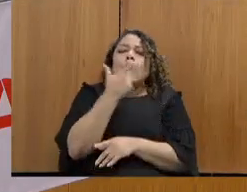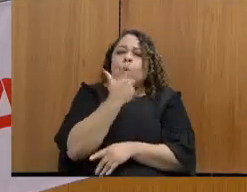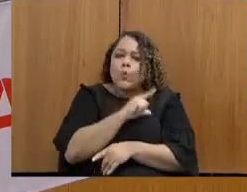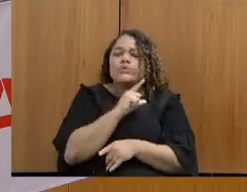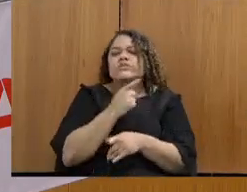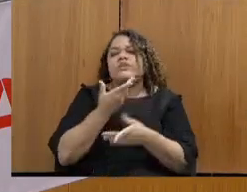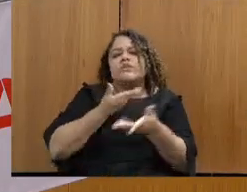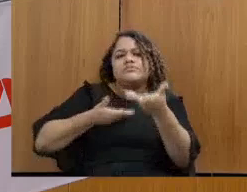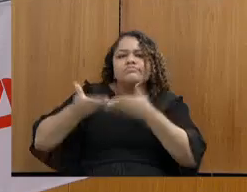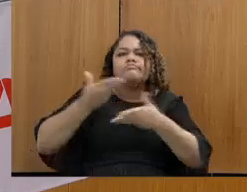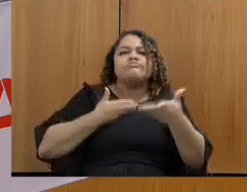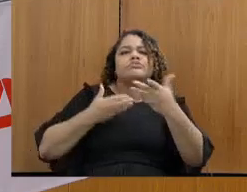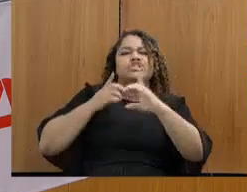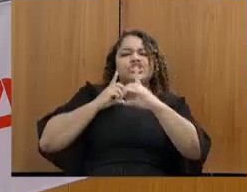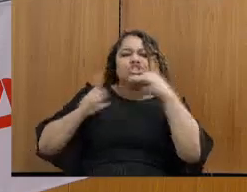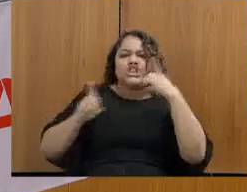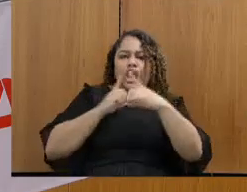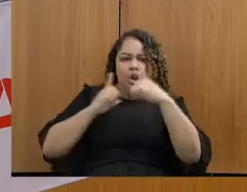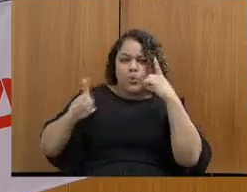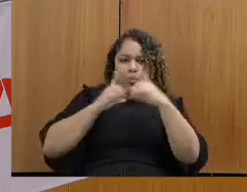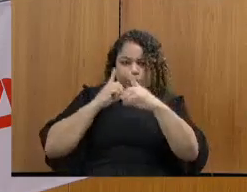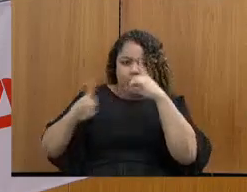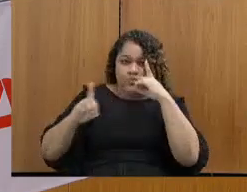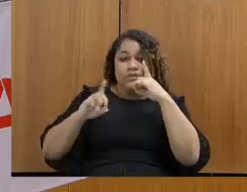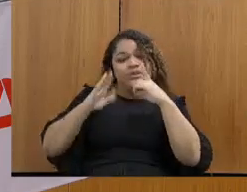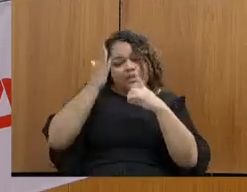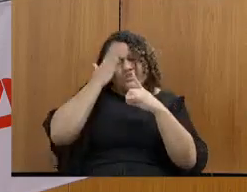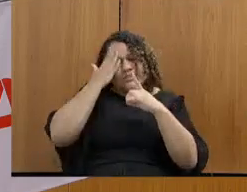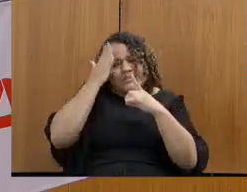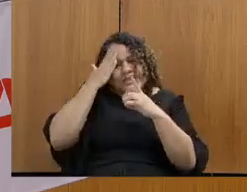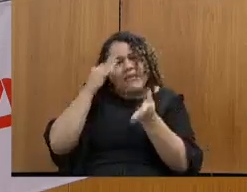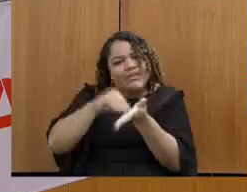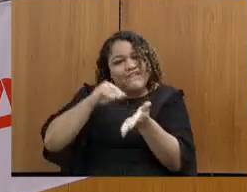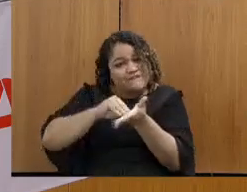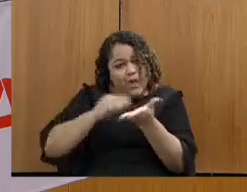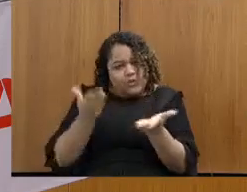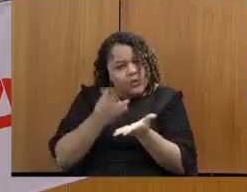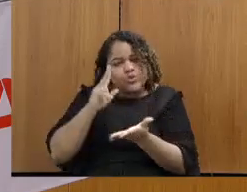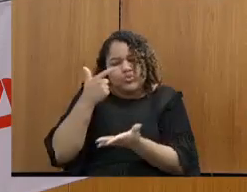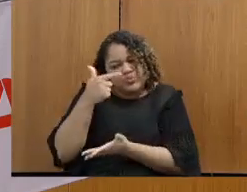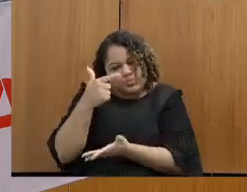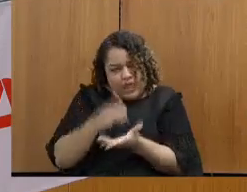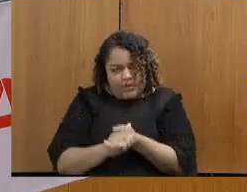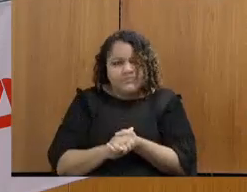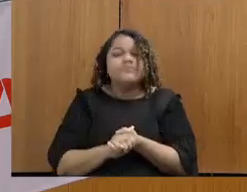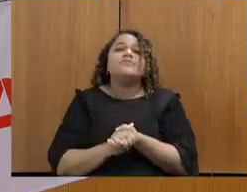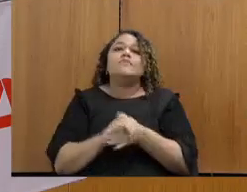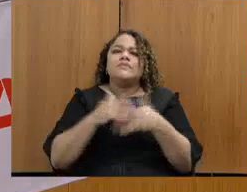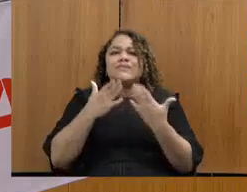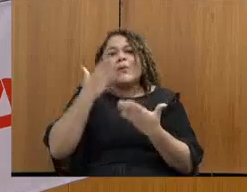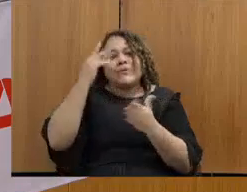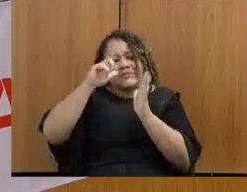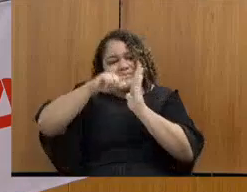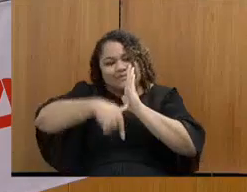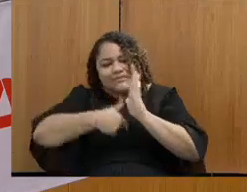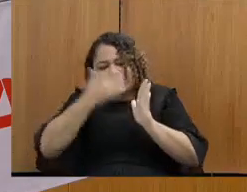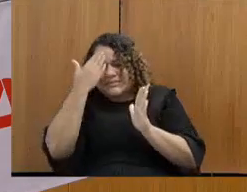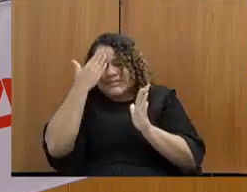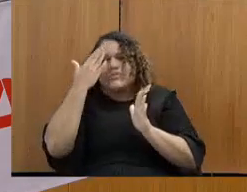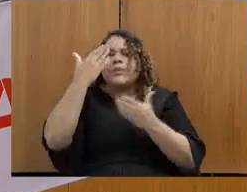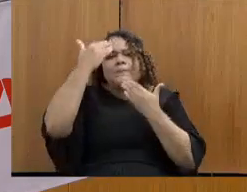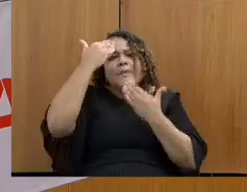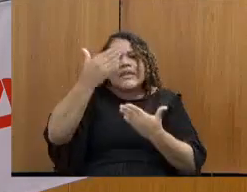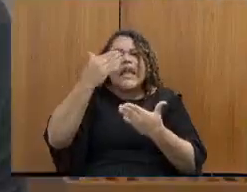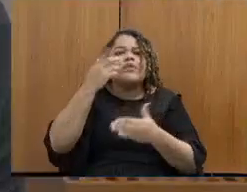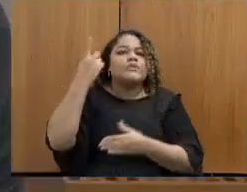é Todos sabem não está acontecendo então uma boa tarde a todos eu compreendo avançado a hora Agradeço aos deputados e a delegada